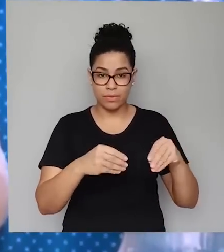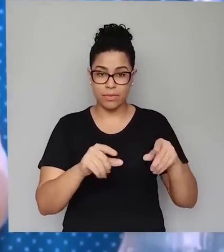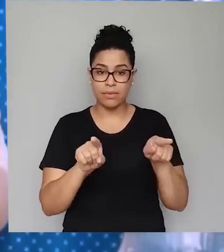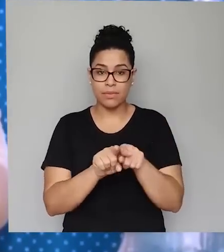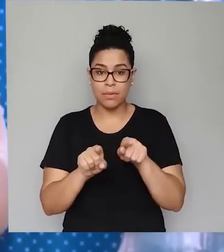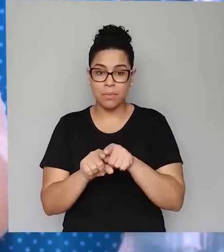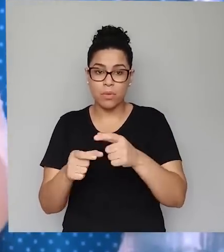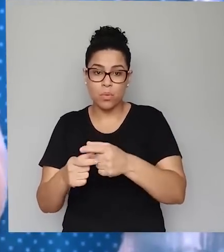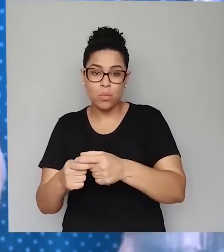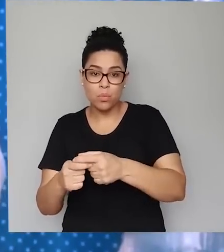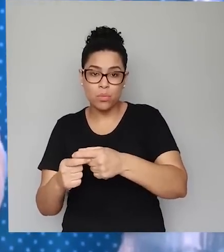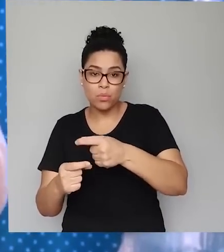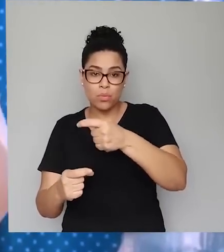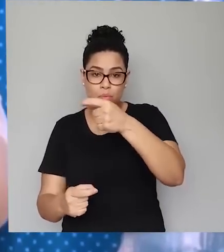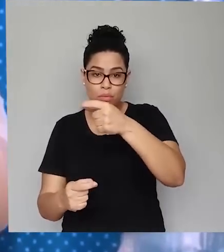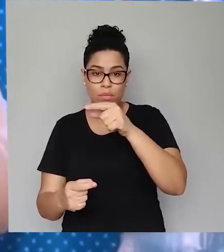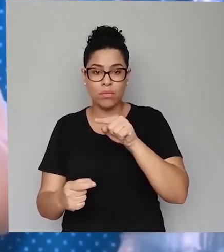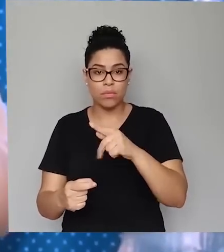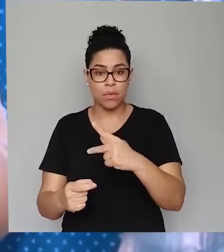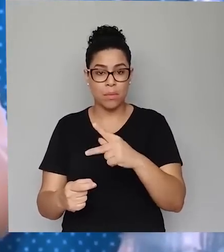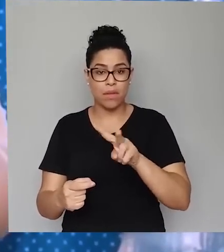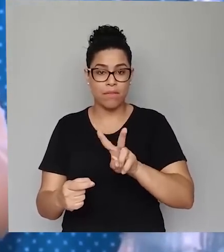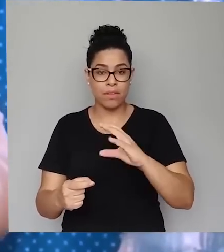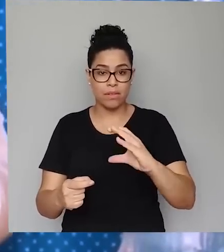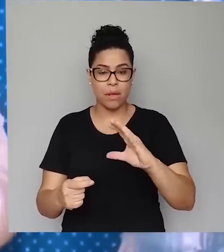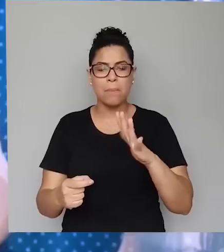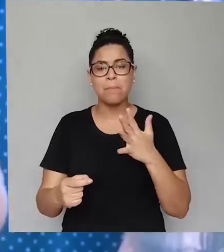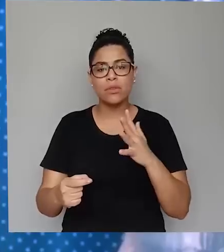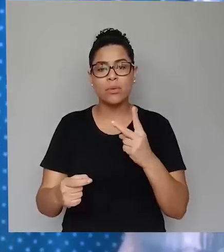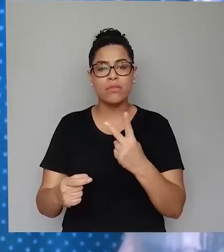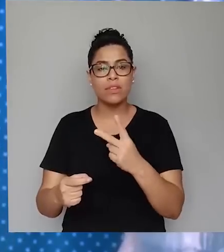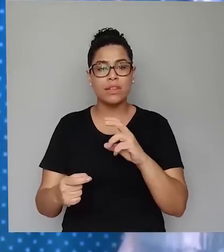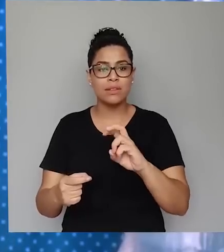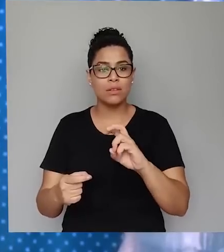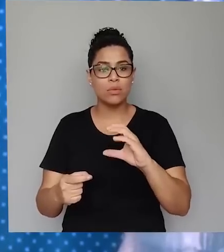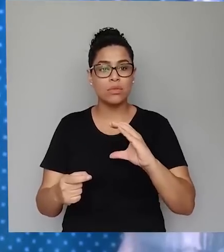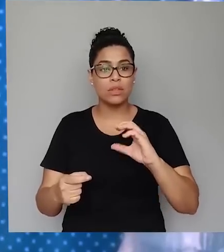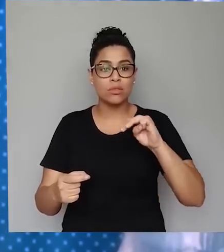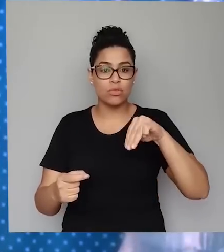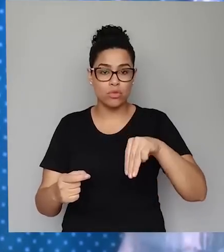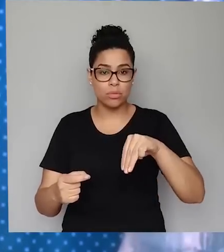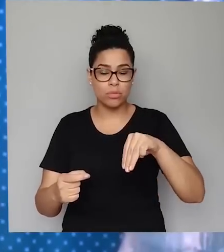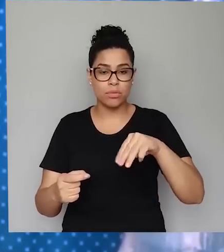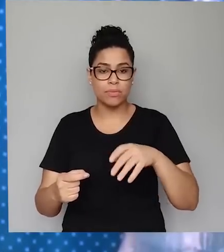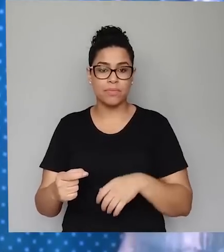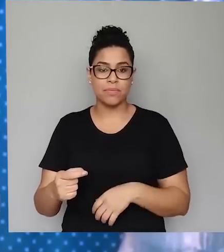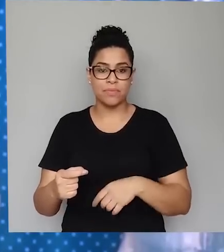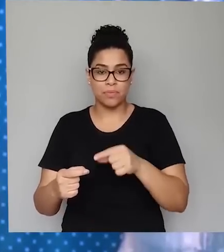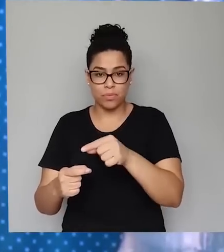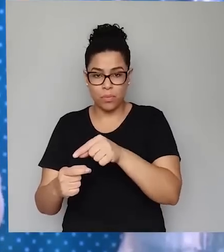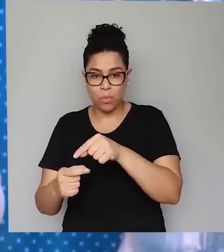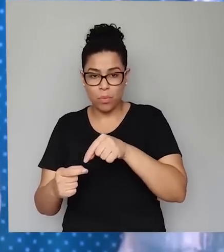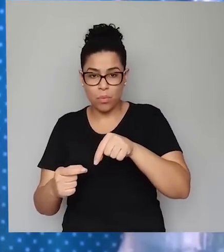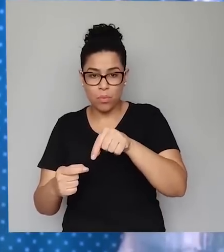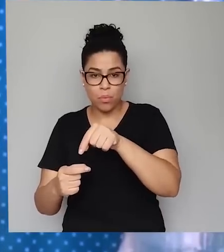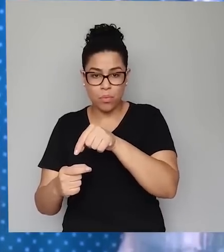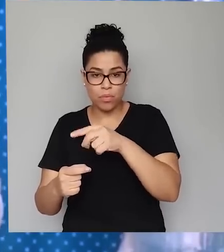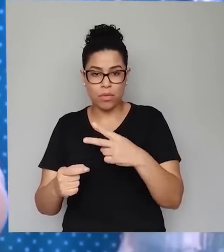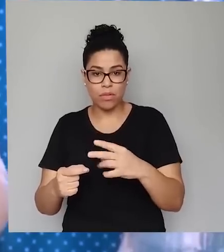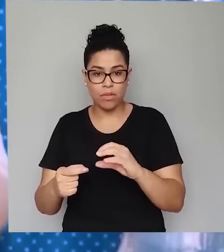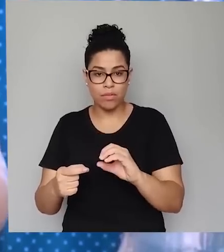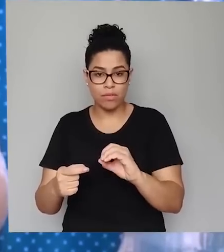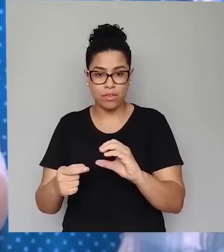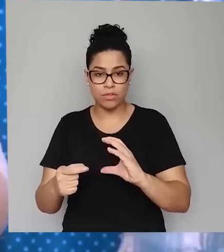cano. Este cano de PVC tem aproximadamente 25 centímetros e 20 centímetros de diâmetro